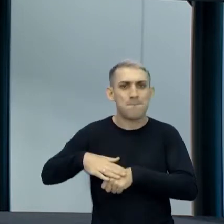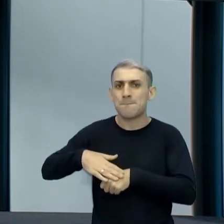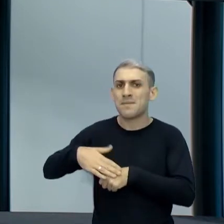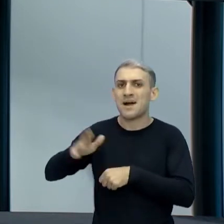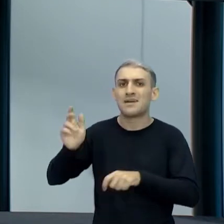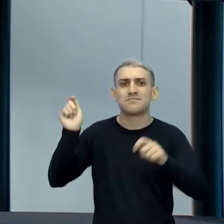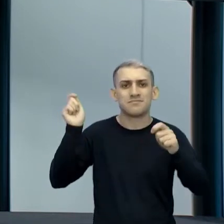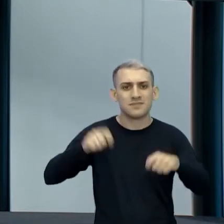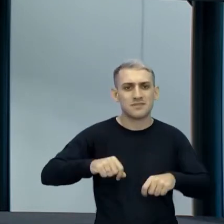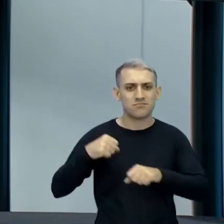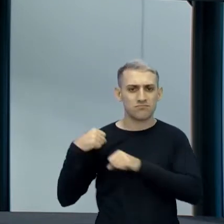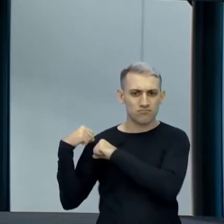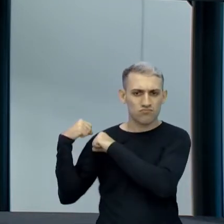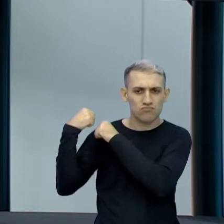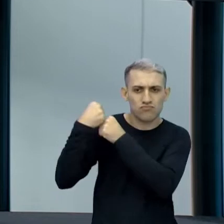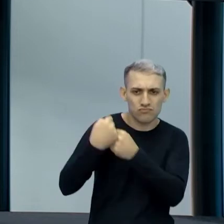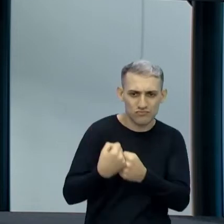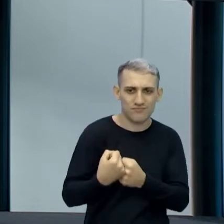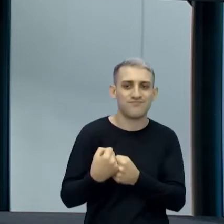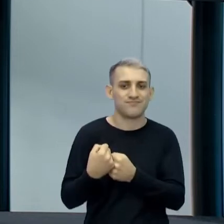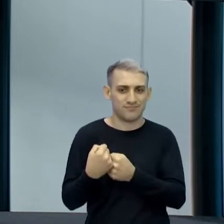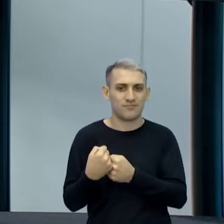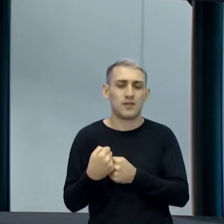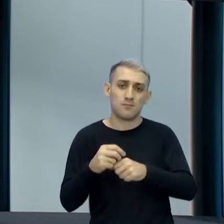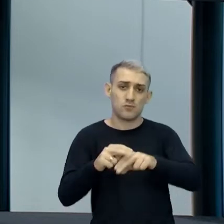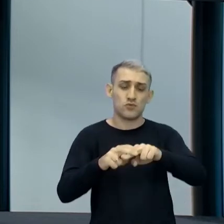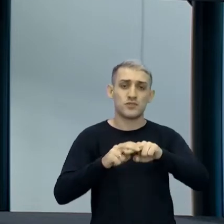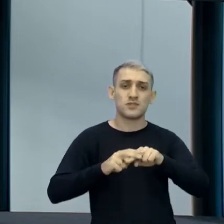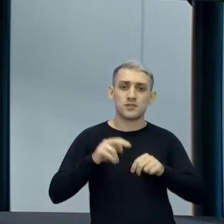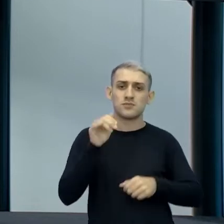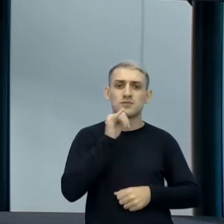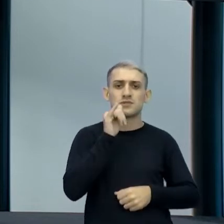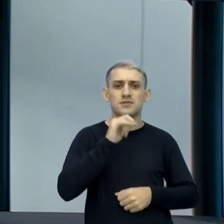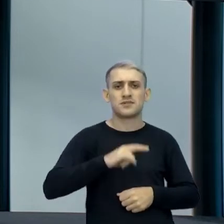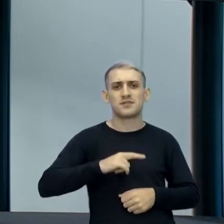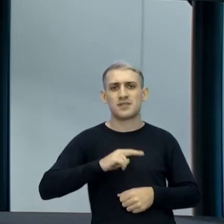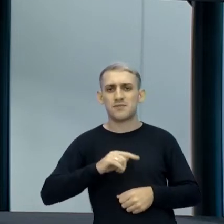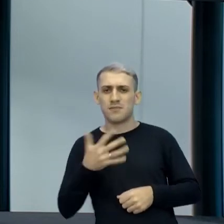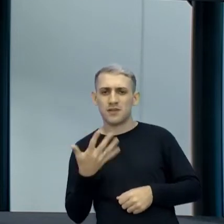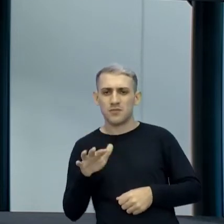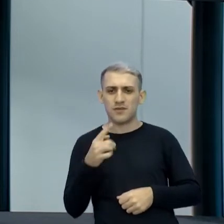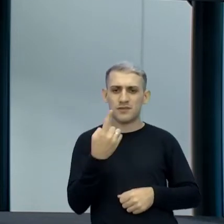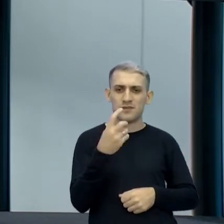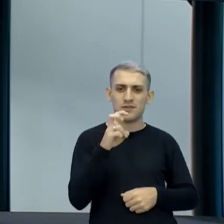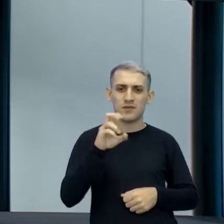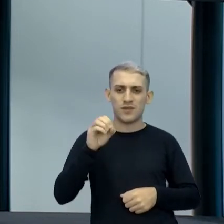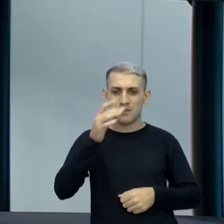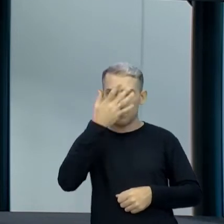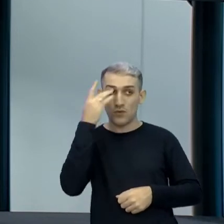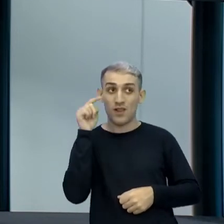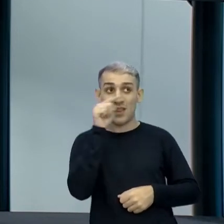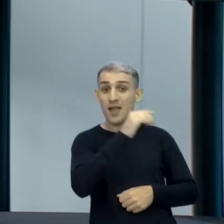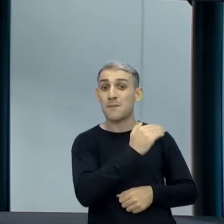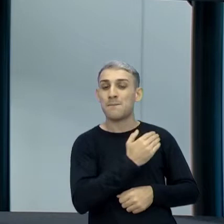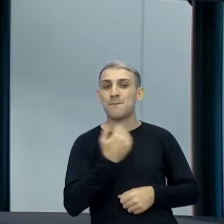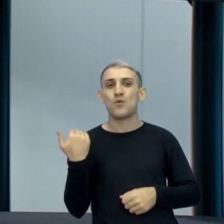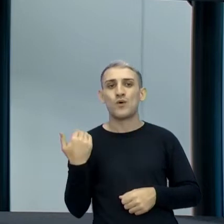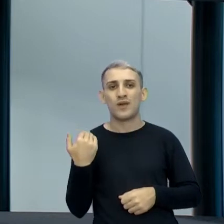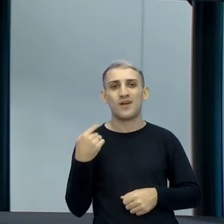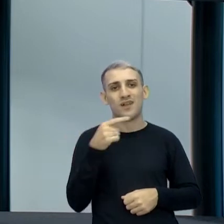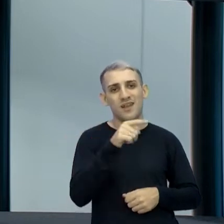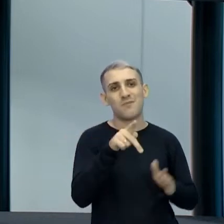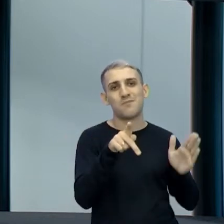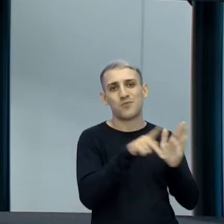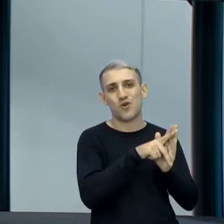para poder ser carregada essas pessoas. Então, por isso que existem mais ou menos 150 pessoas ou mais lá que